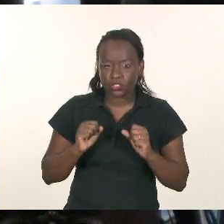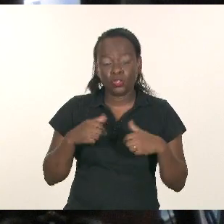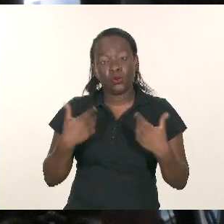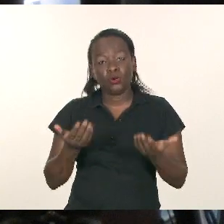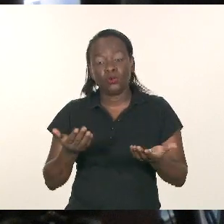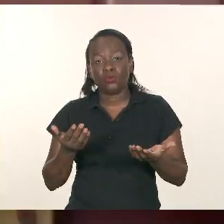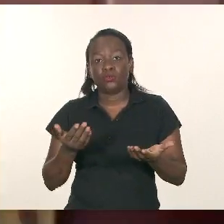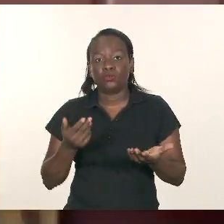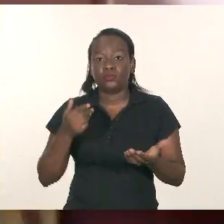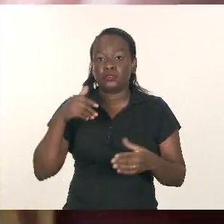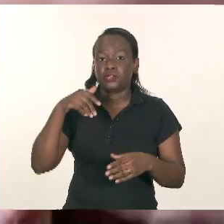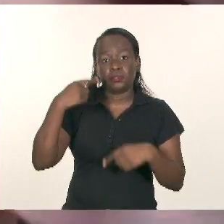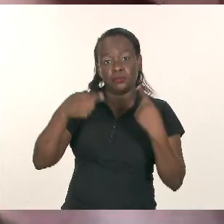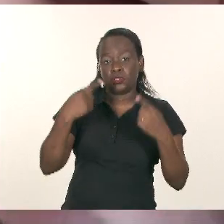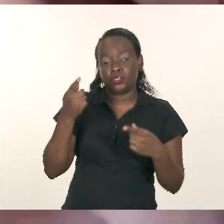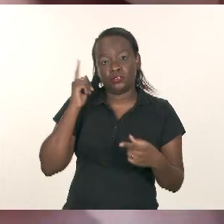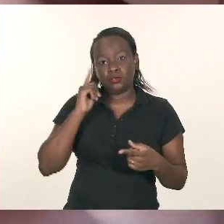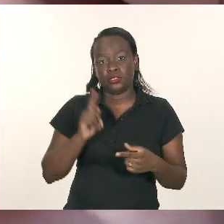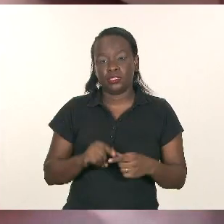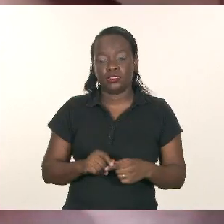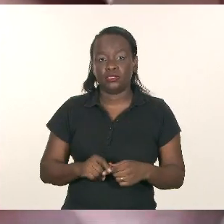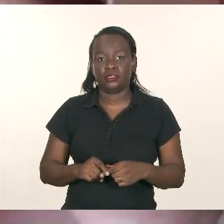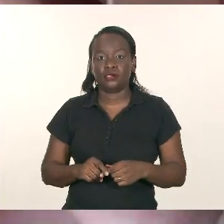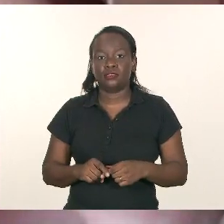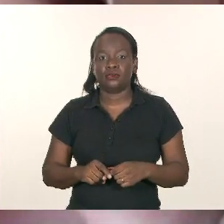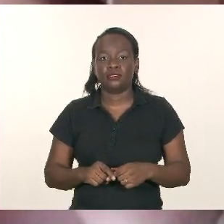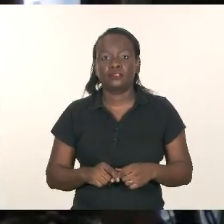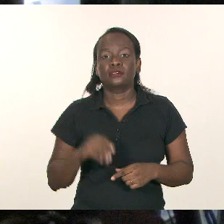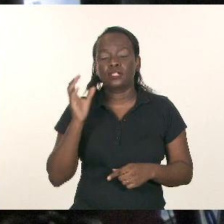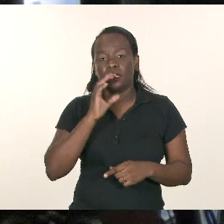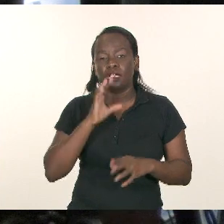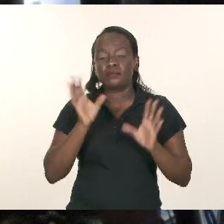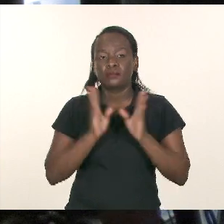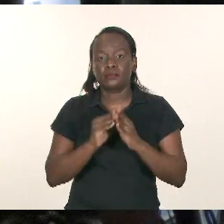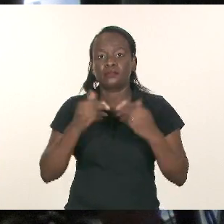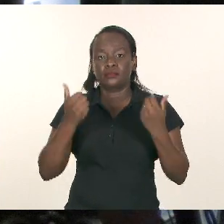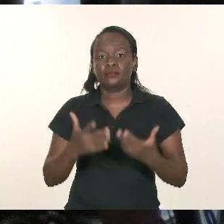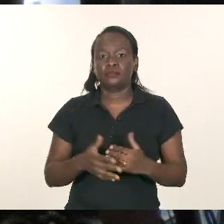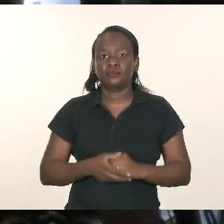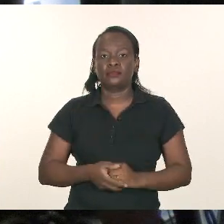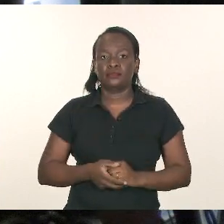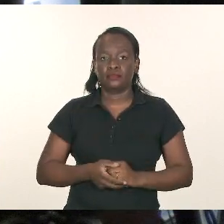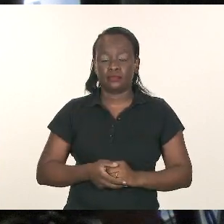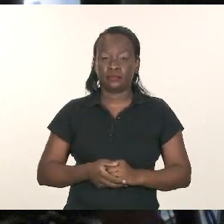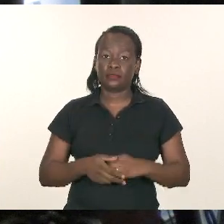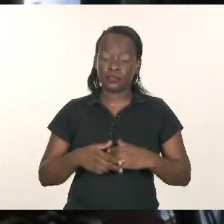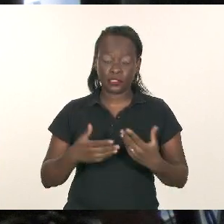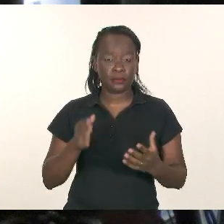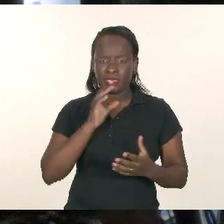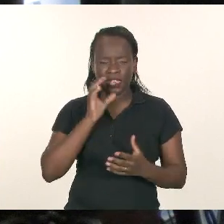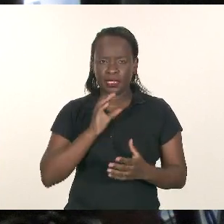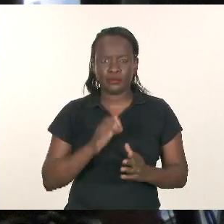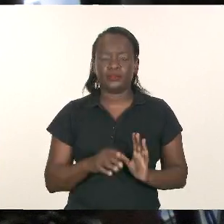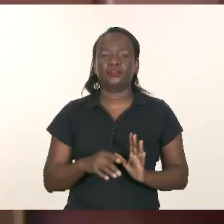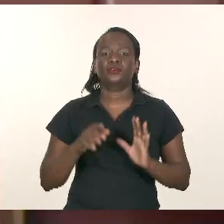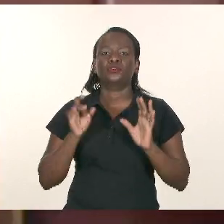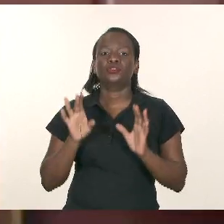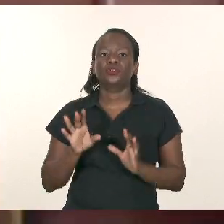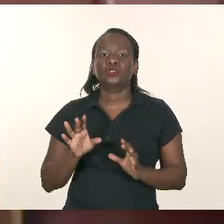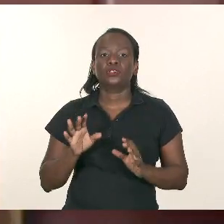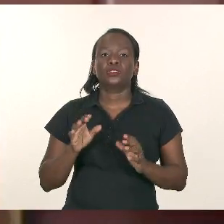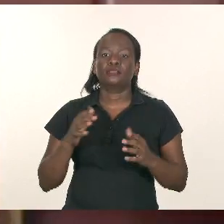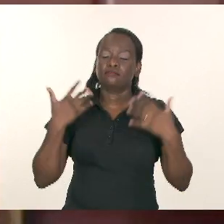repente declarar depois, eu não sei. Rapidamente, Mônica, por favor. Não, é bem rapidinho também,